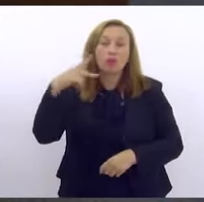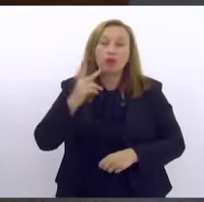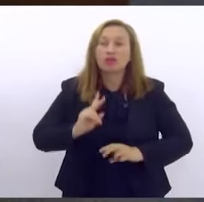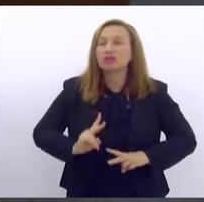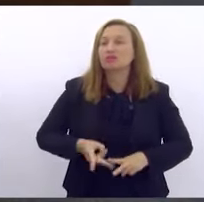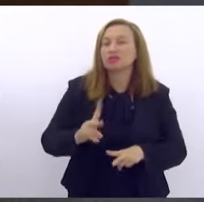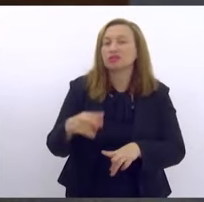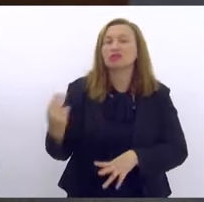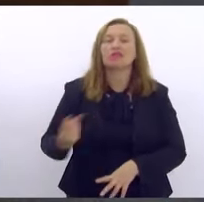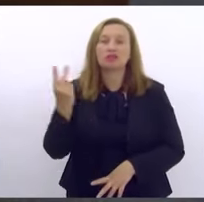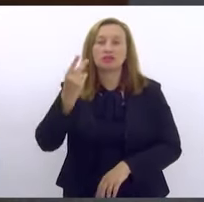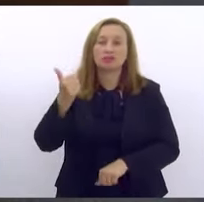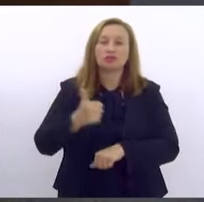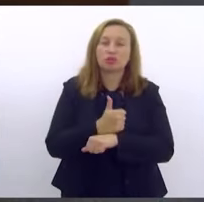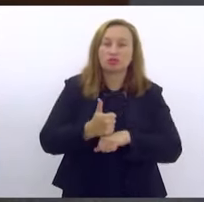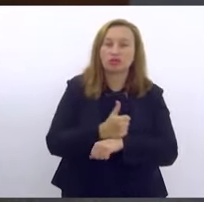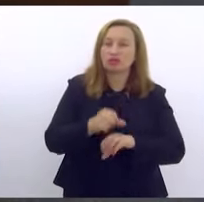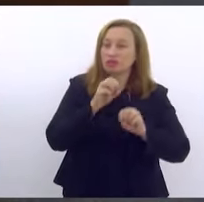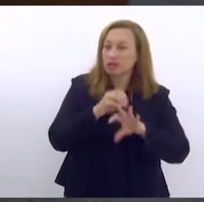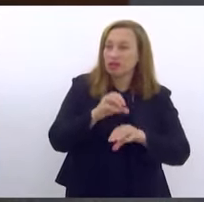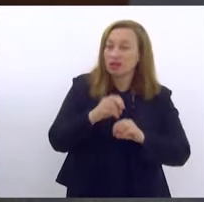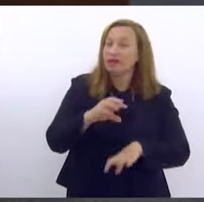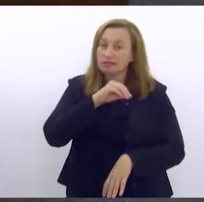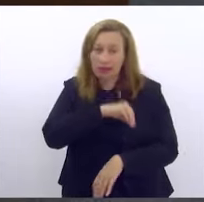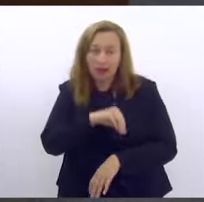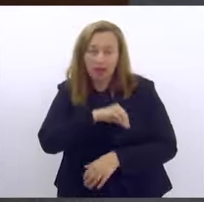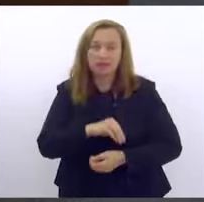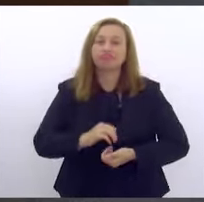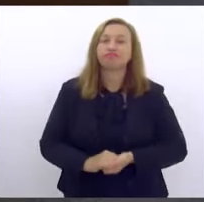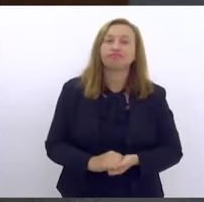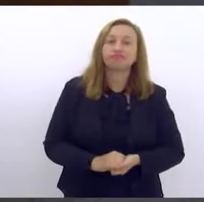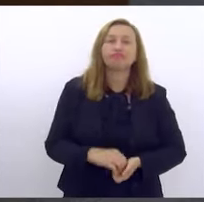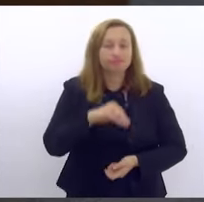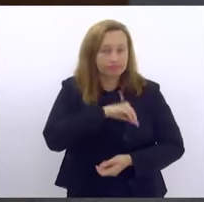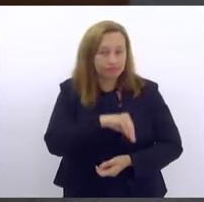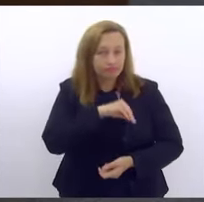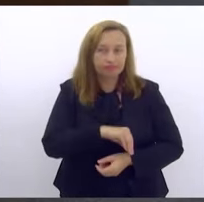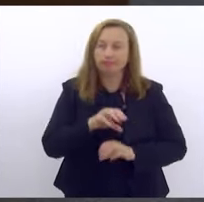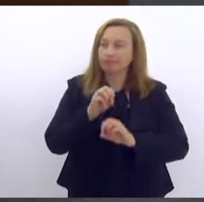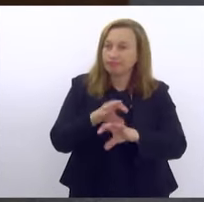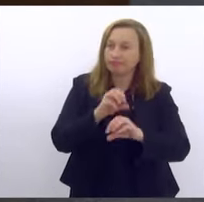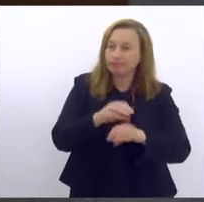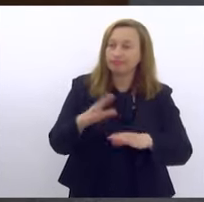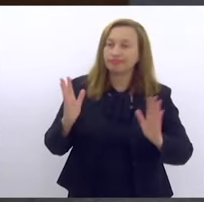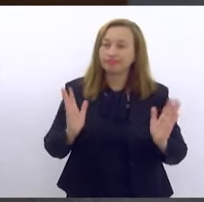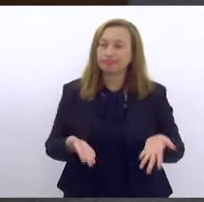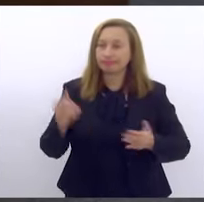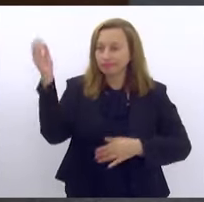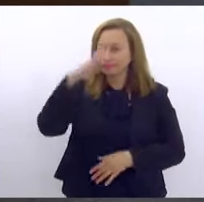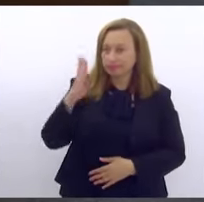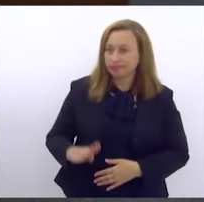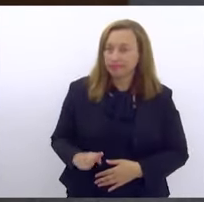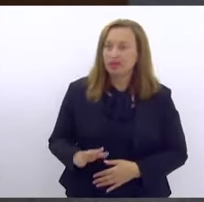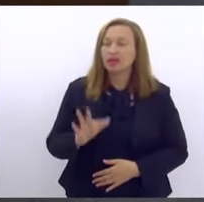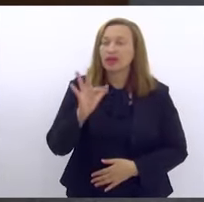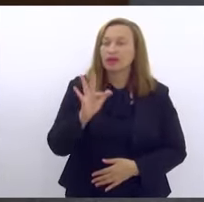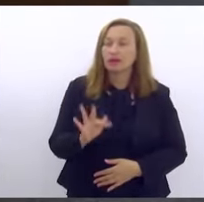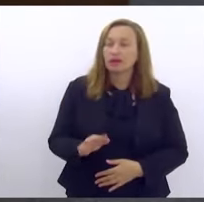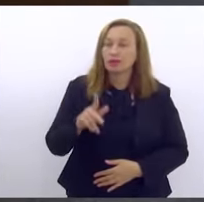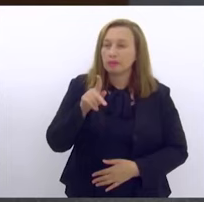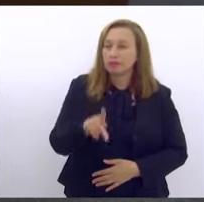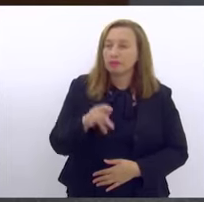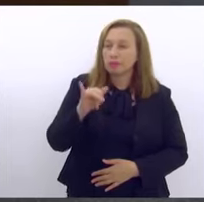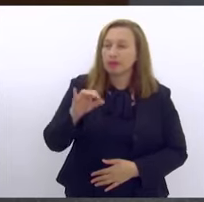de valorização dos profissionais de educação. É salário. E salário da educação hoje no Brasil se chama piso do